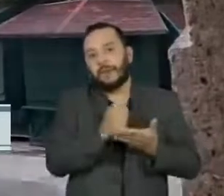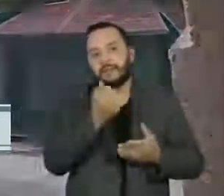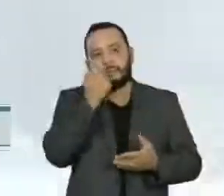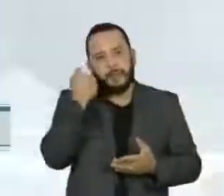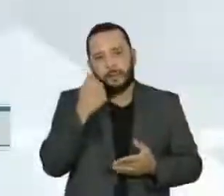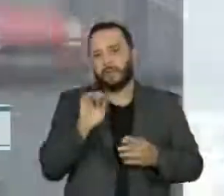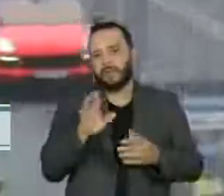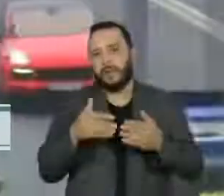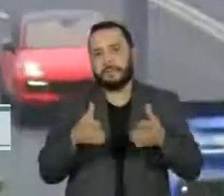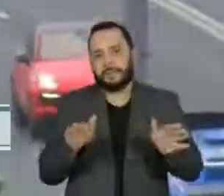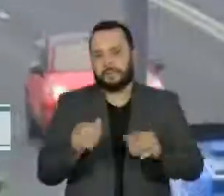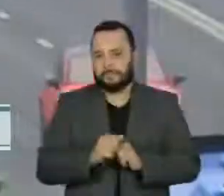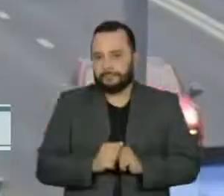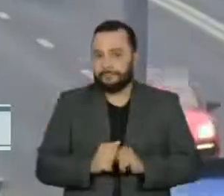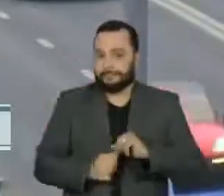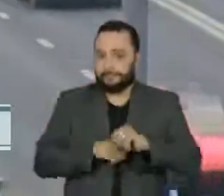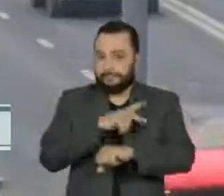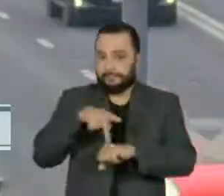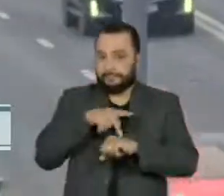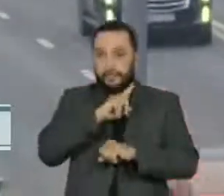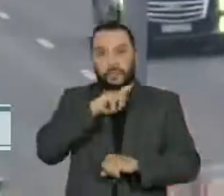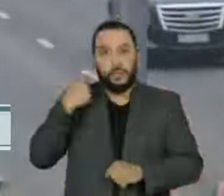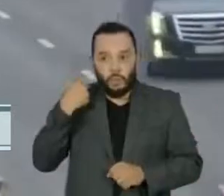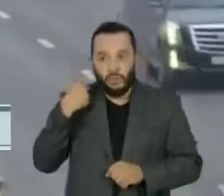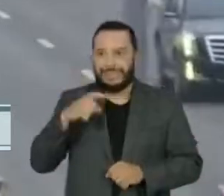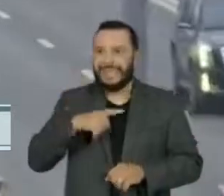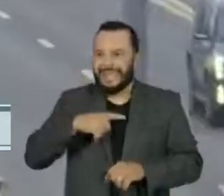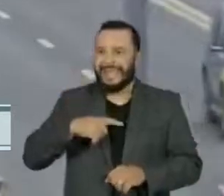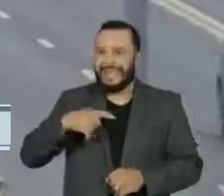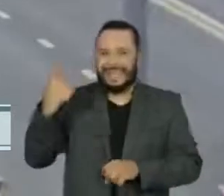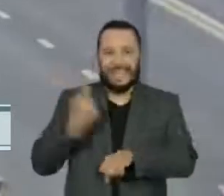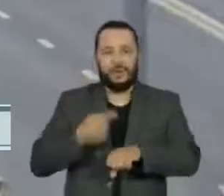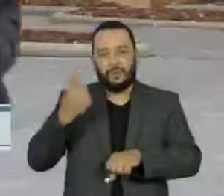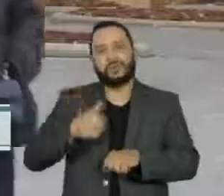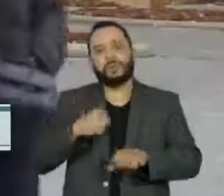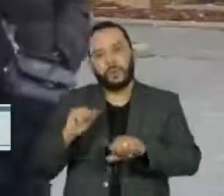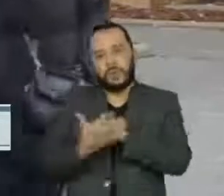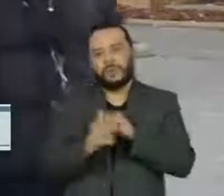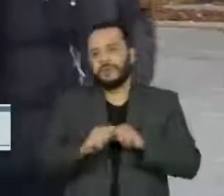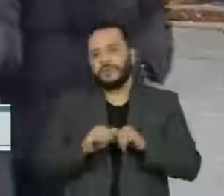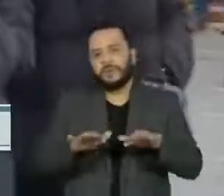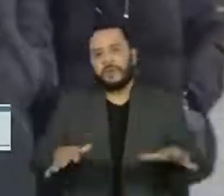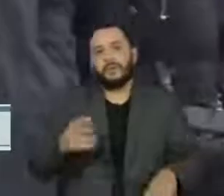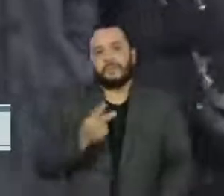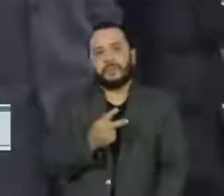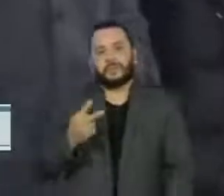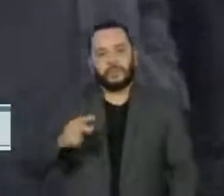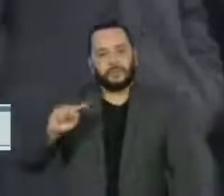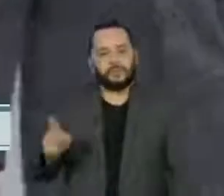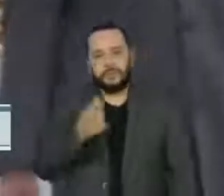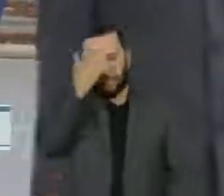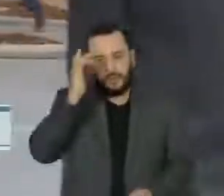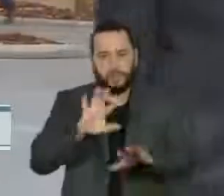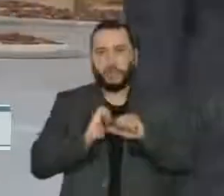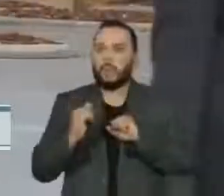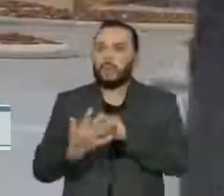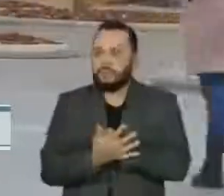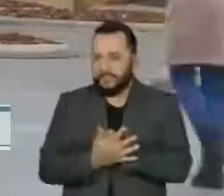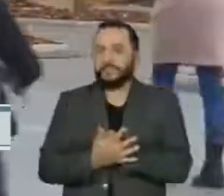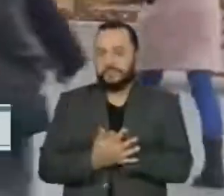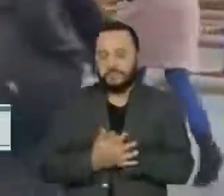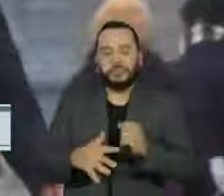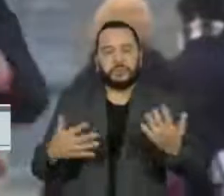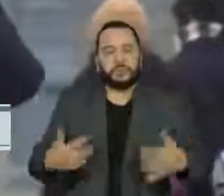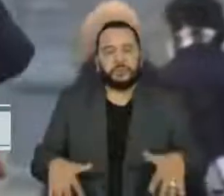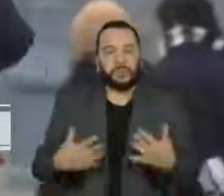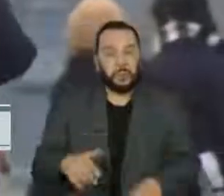padarias. A Rússia confirmou um recorde diário com mais de 22 mil casos de Covid-19, chegando